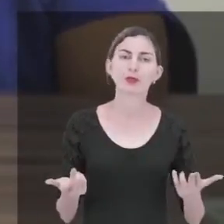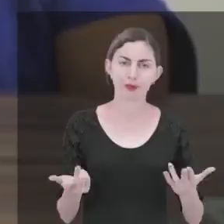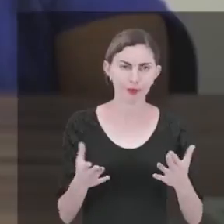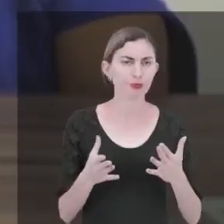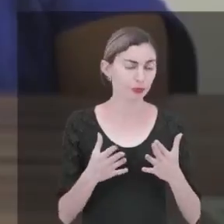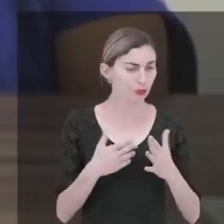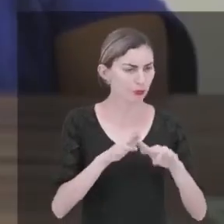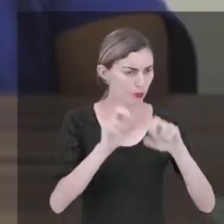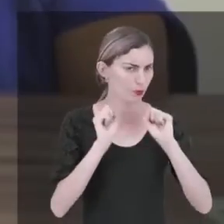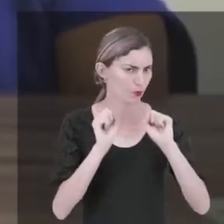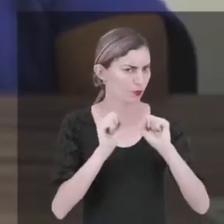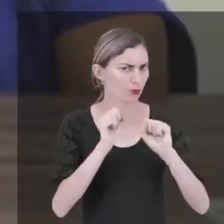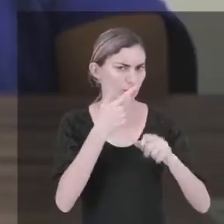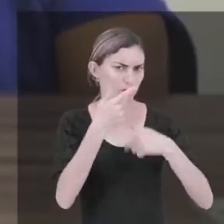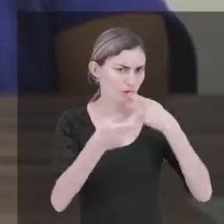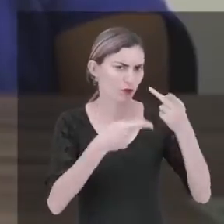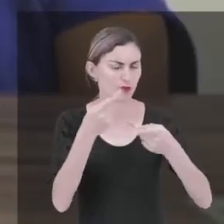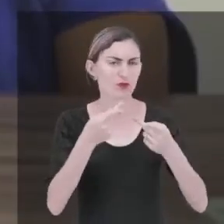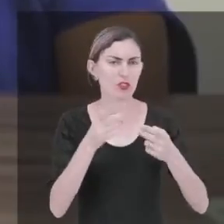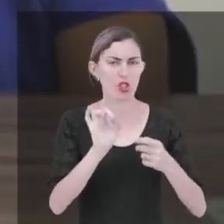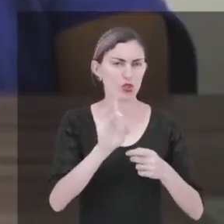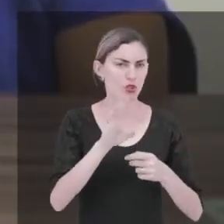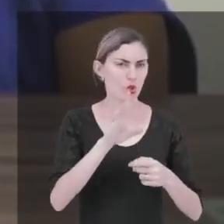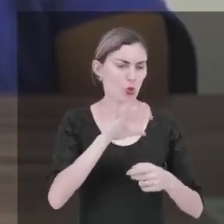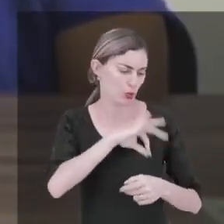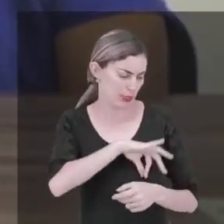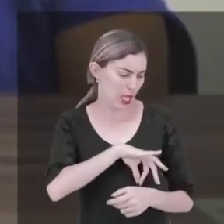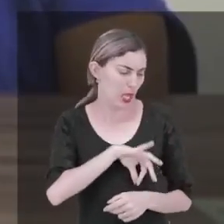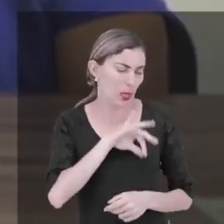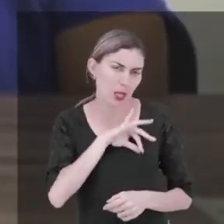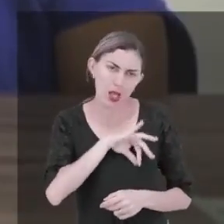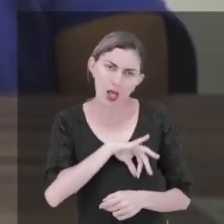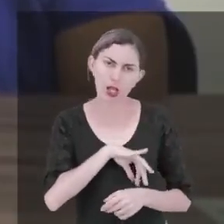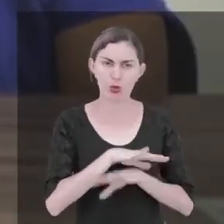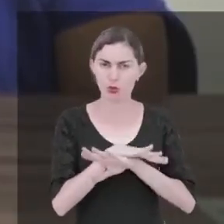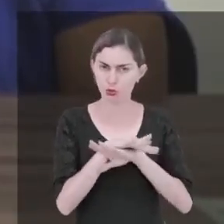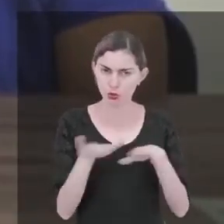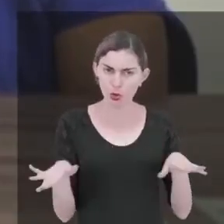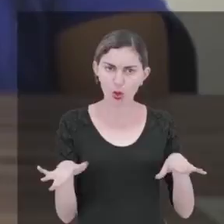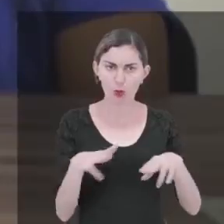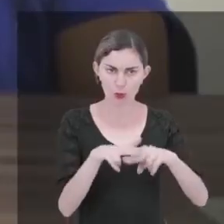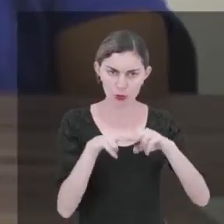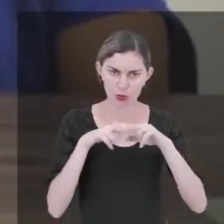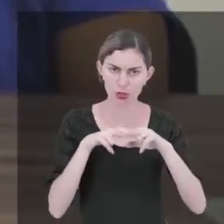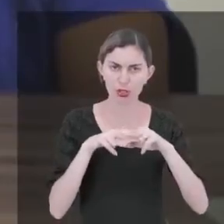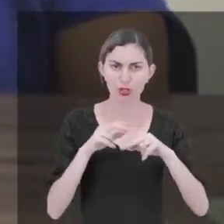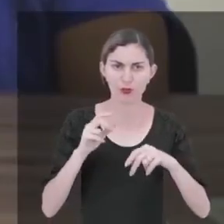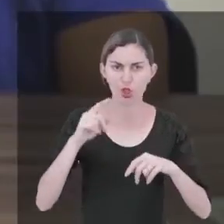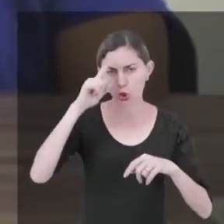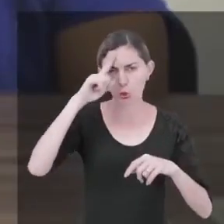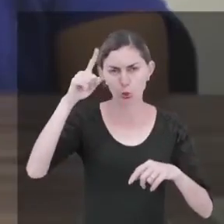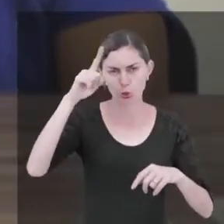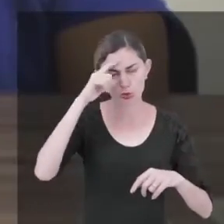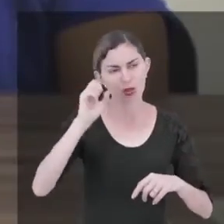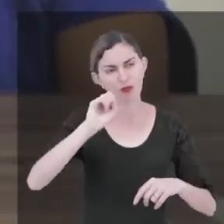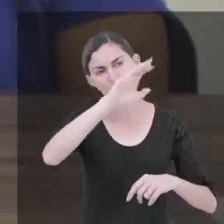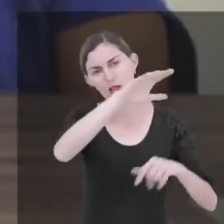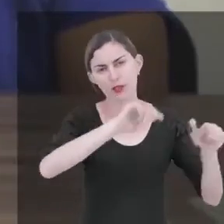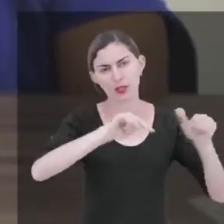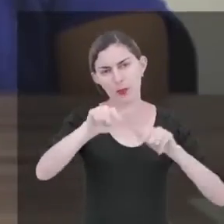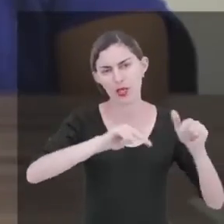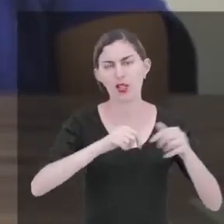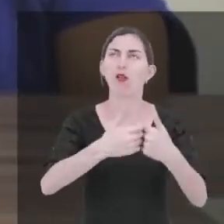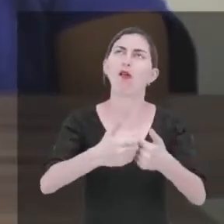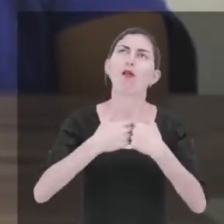Podemos dizer certamente que não é o salário puro e simplesmente que motiva alguém a sair todos os dias de